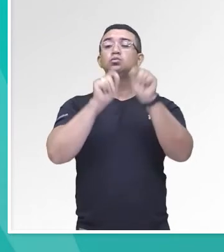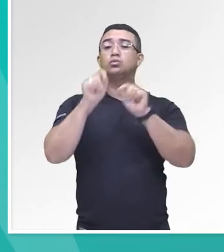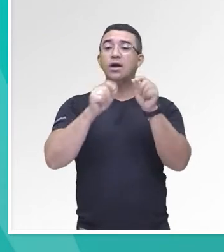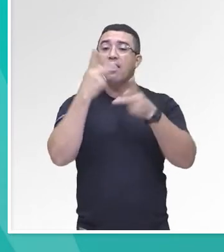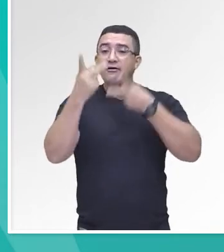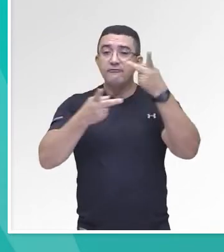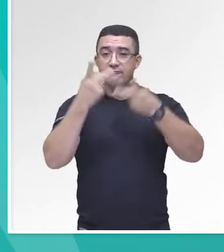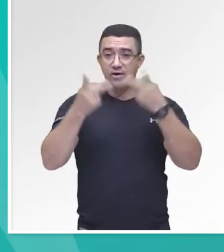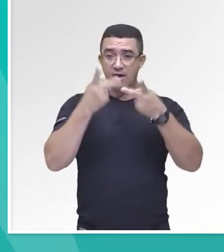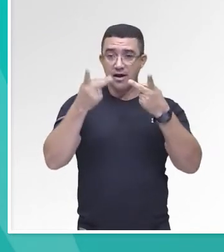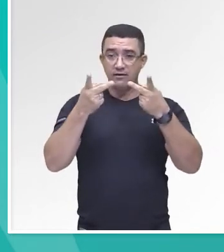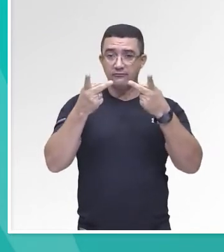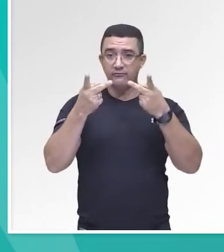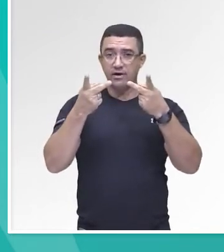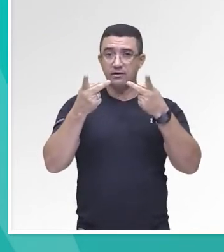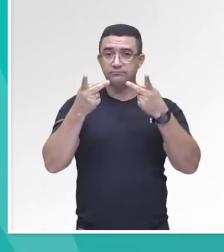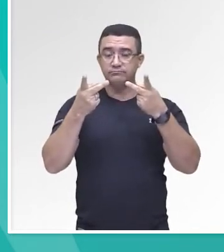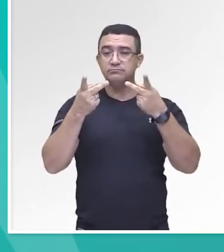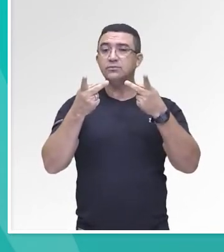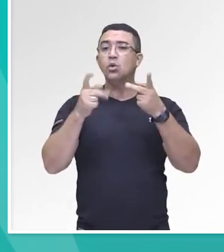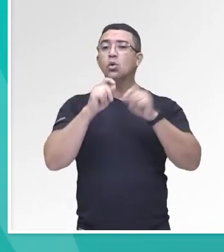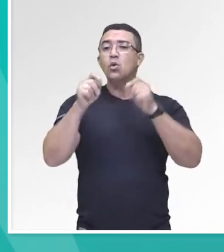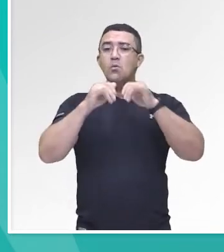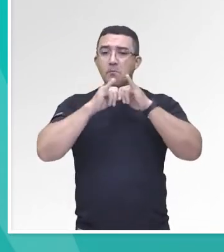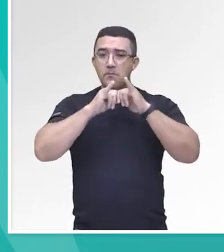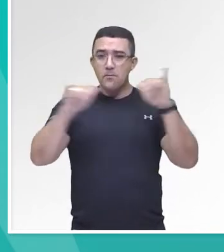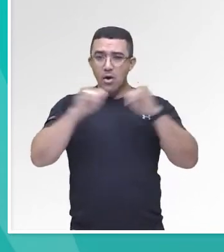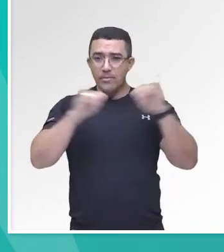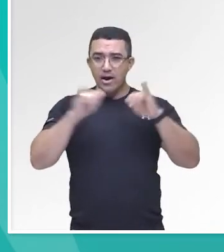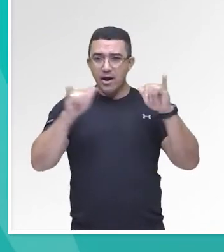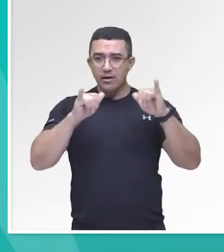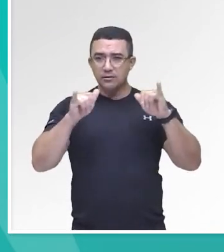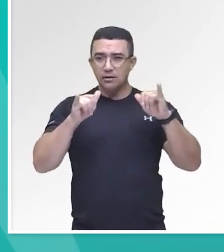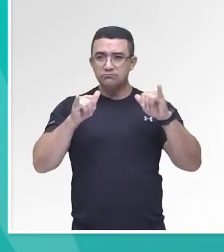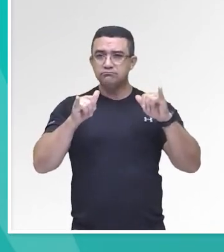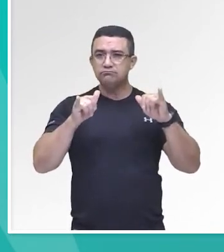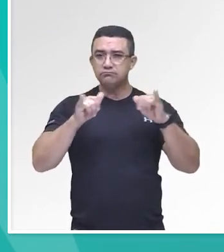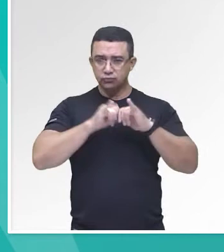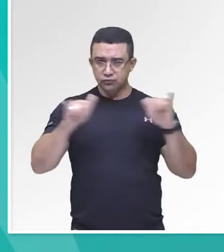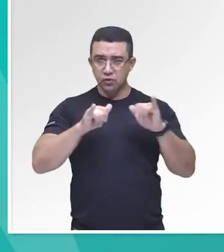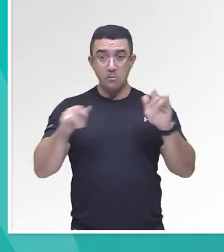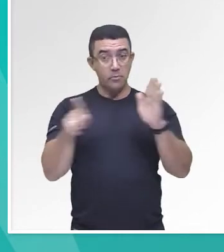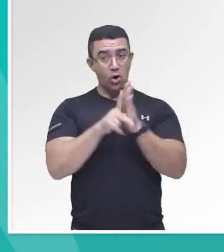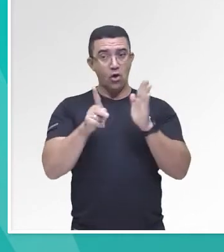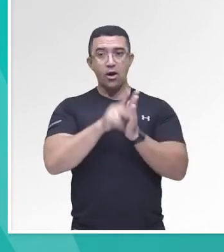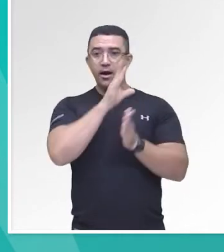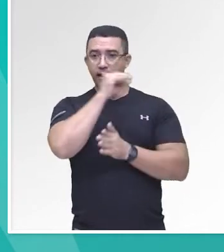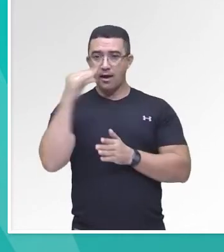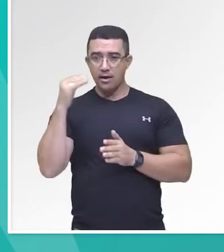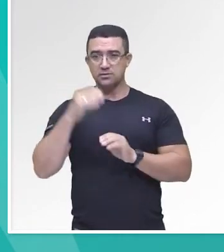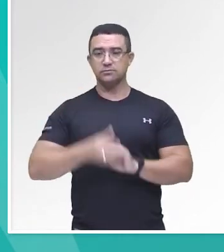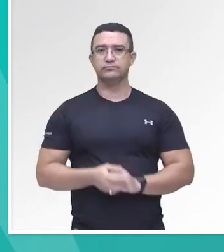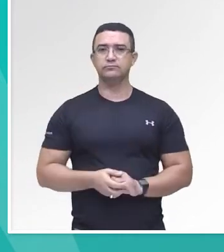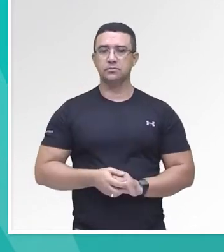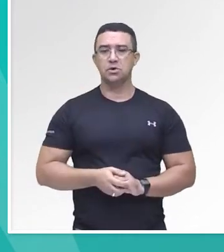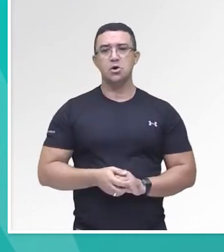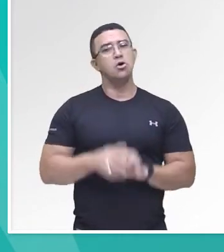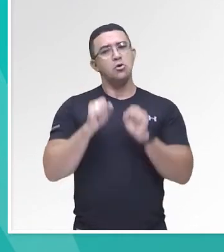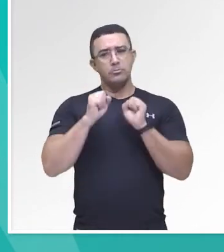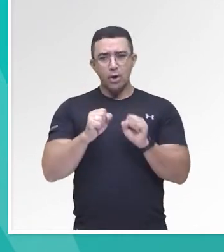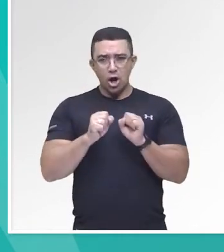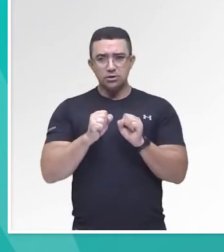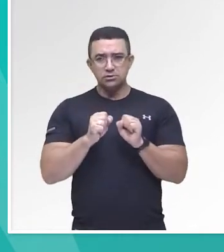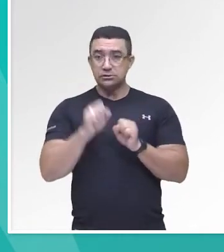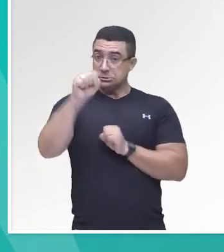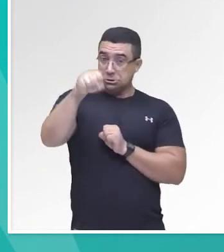respeito da propaganda para crianças, né? A discussão era, devemos ou não